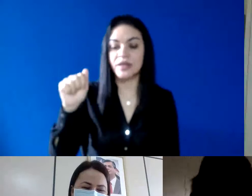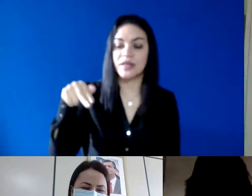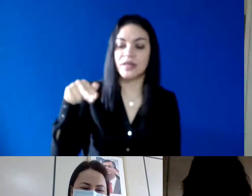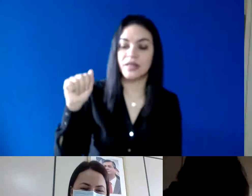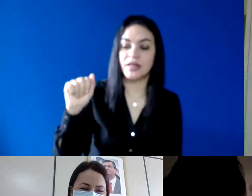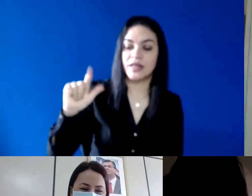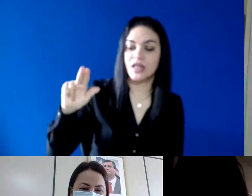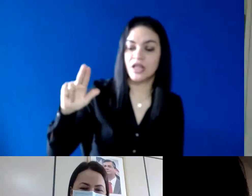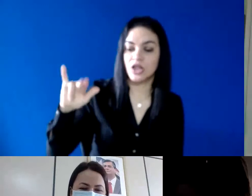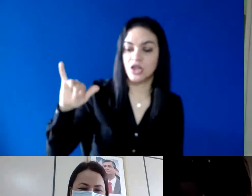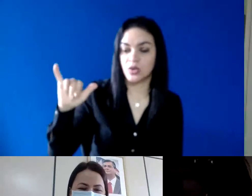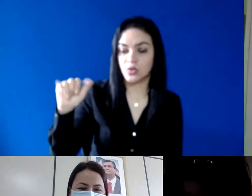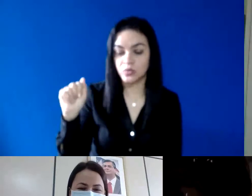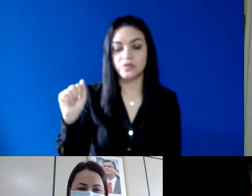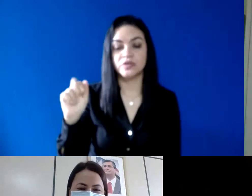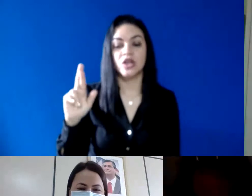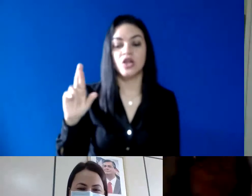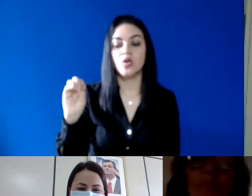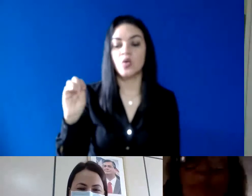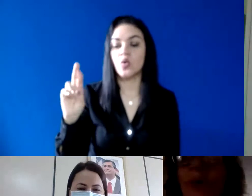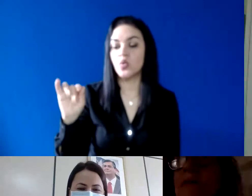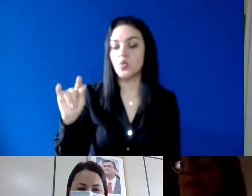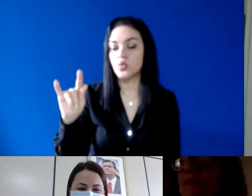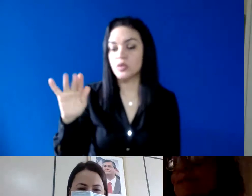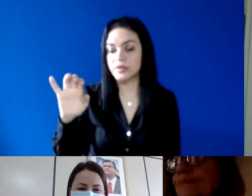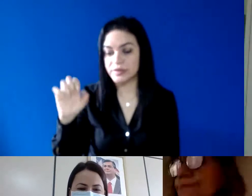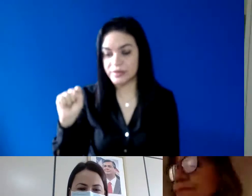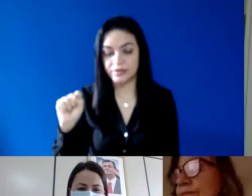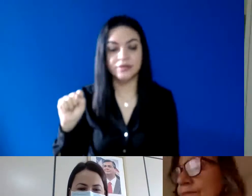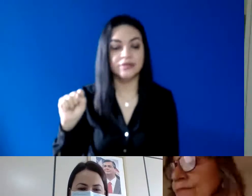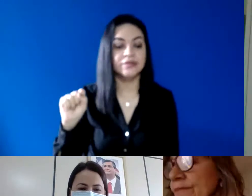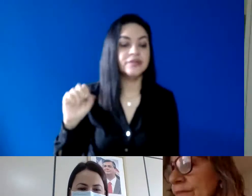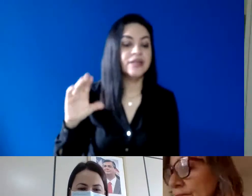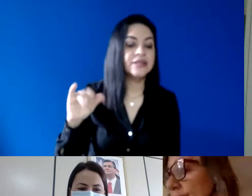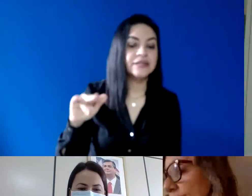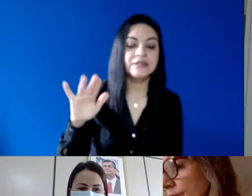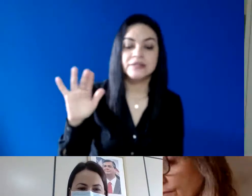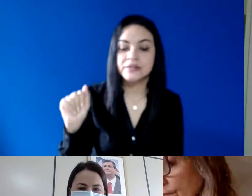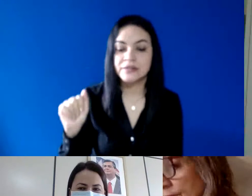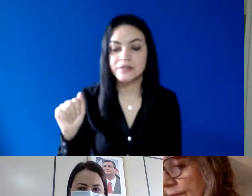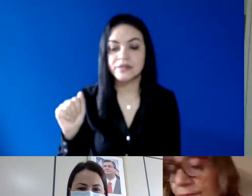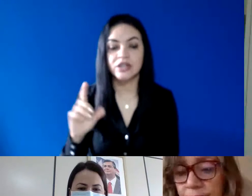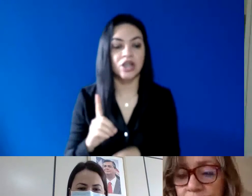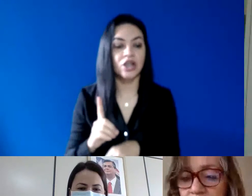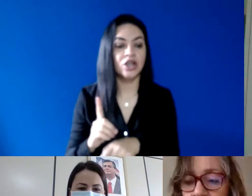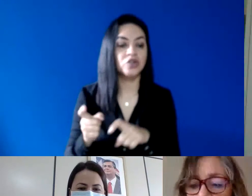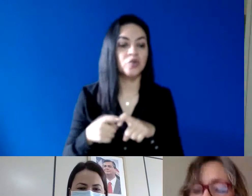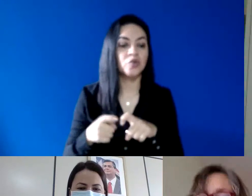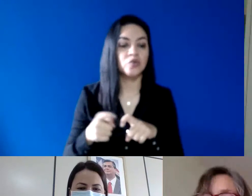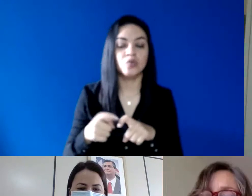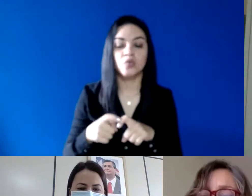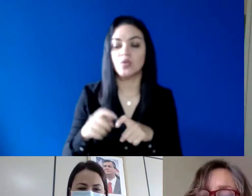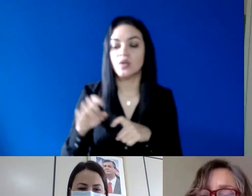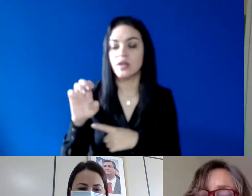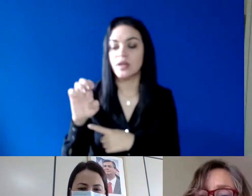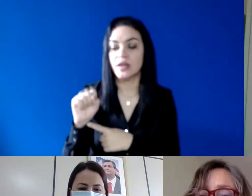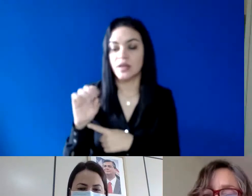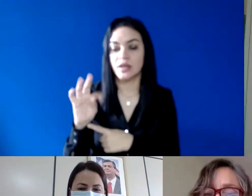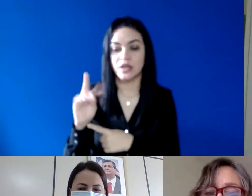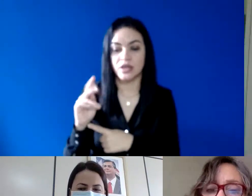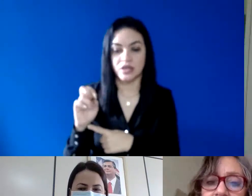Valdeise, Cíntia e tantas outras colegas, um cumprimento especial à doutora Esther Vilela, um prazer muito grande